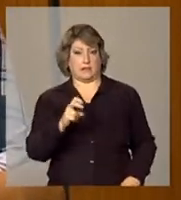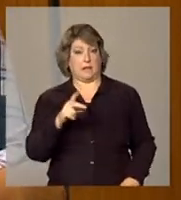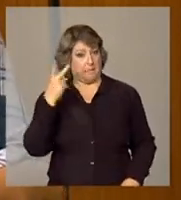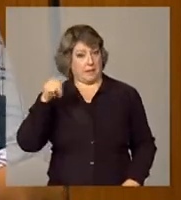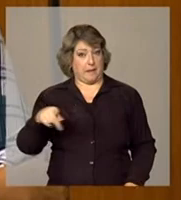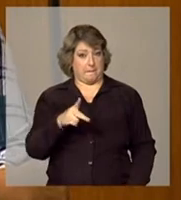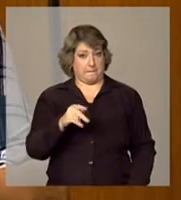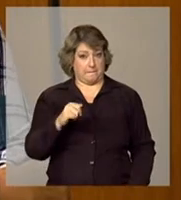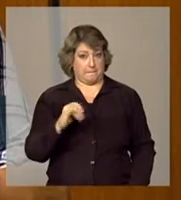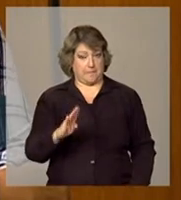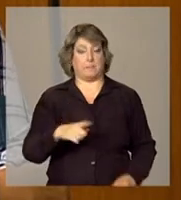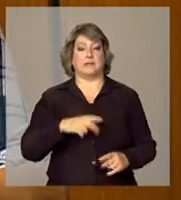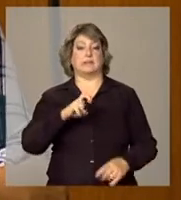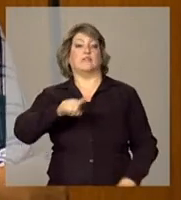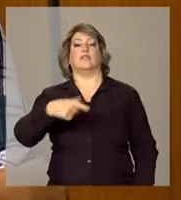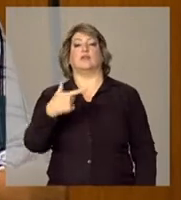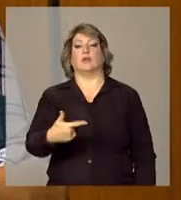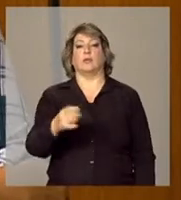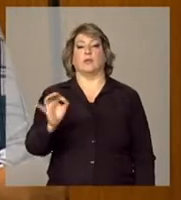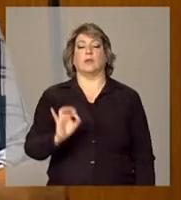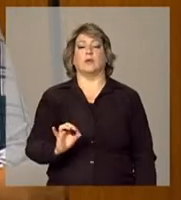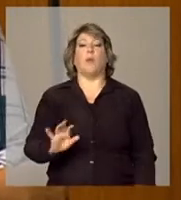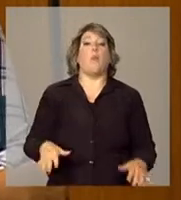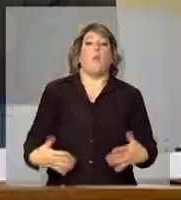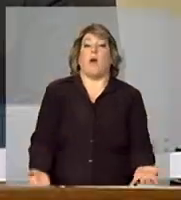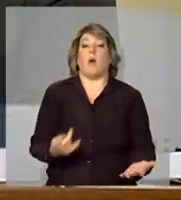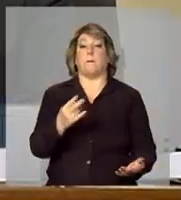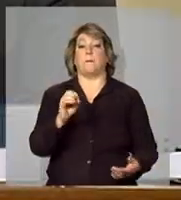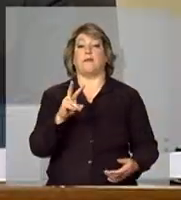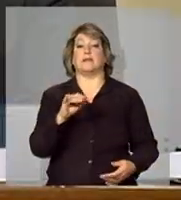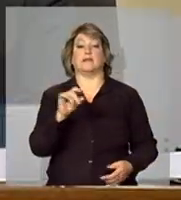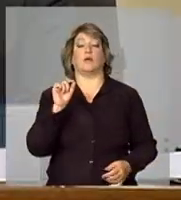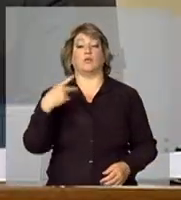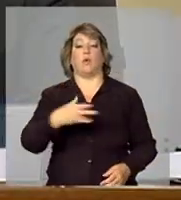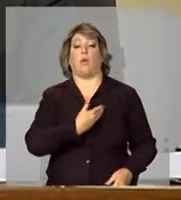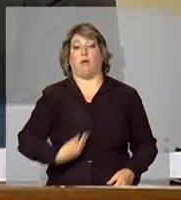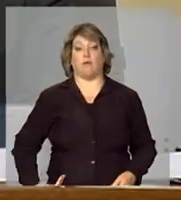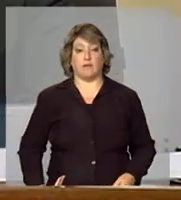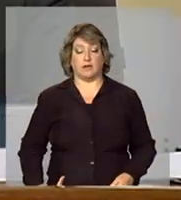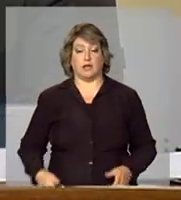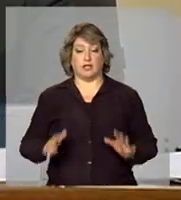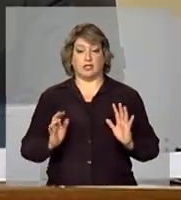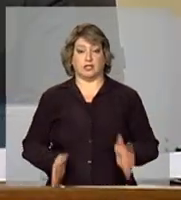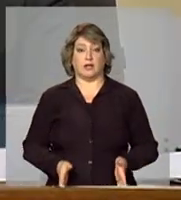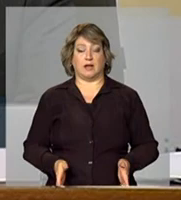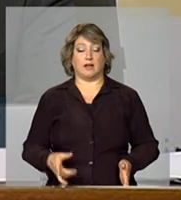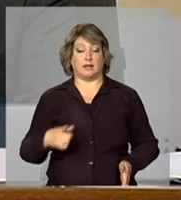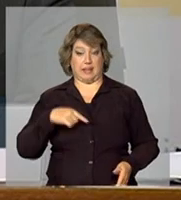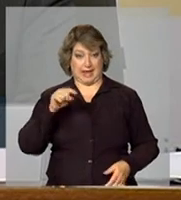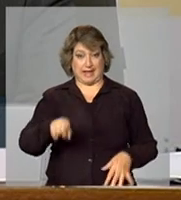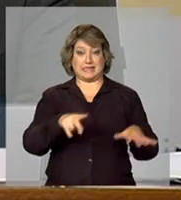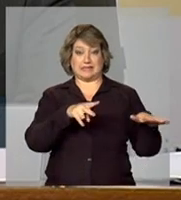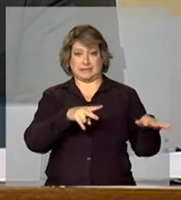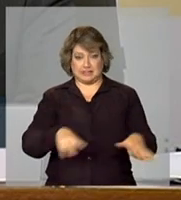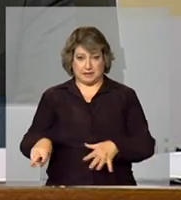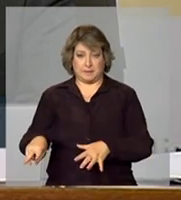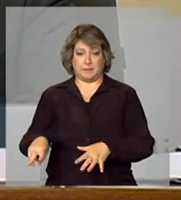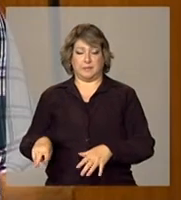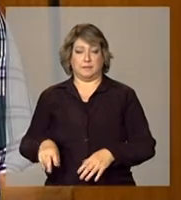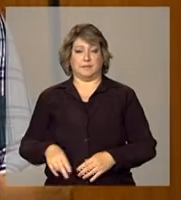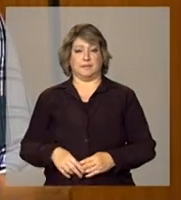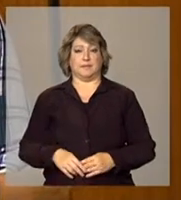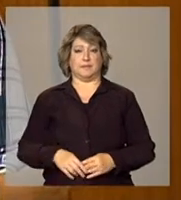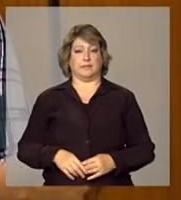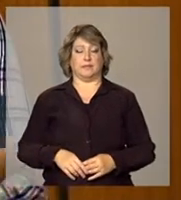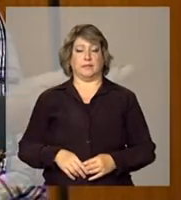para o PIB 5,1 e Então qual que é a previsão do governo né já que essa semana ou